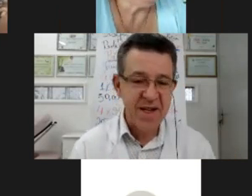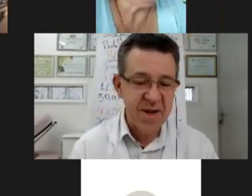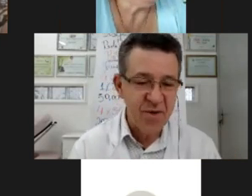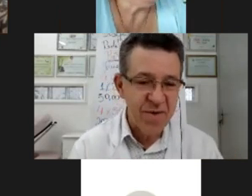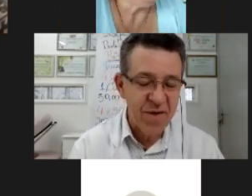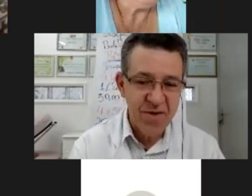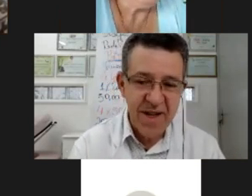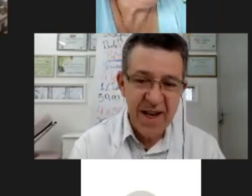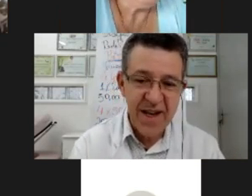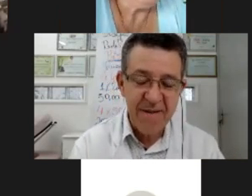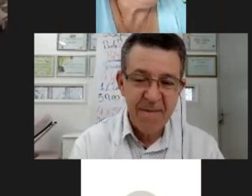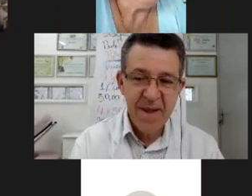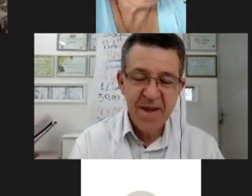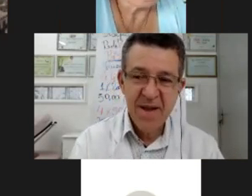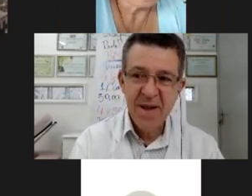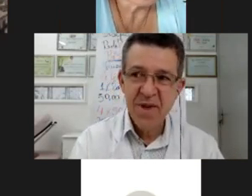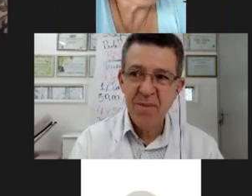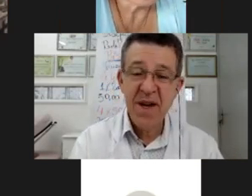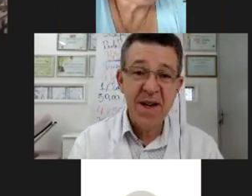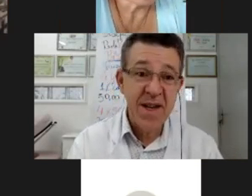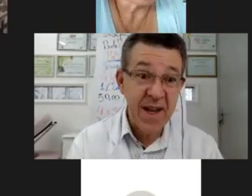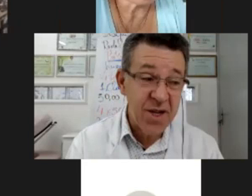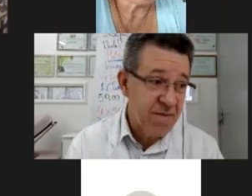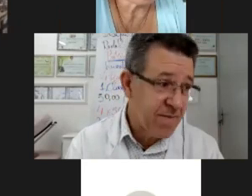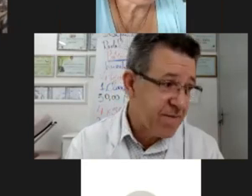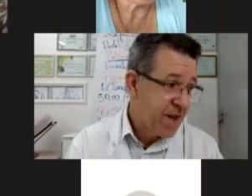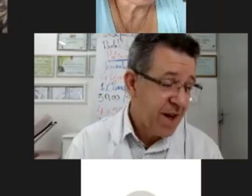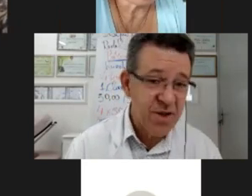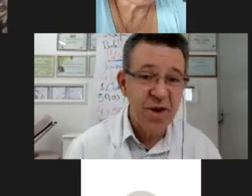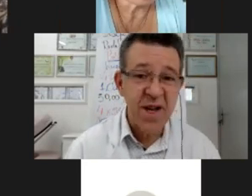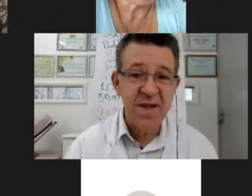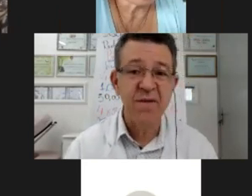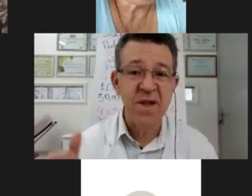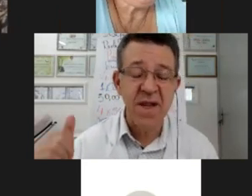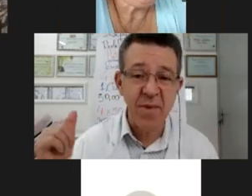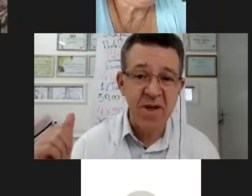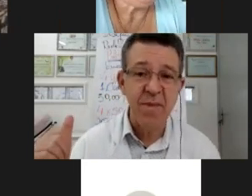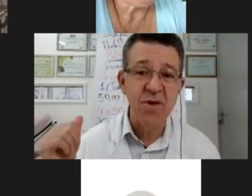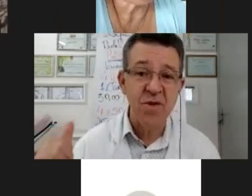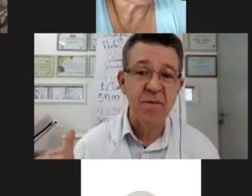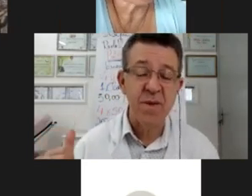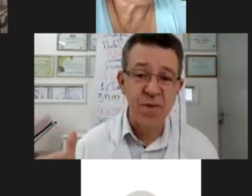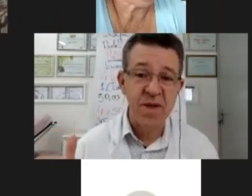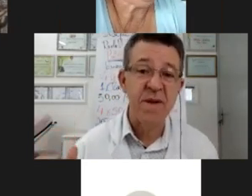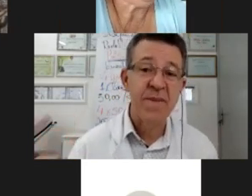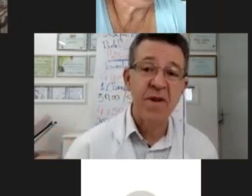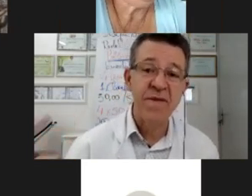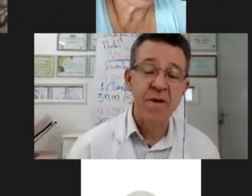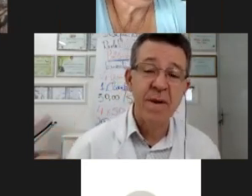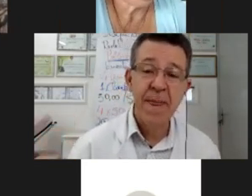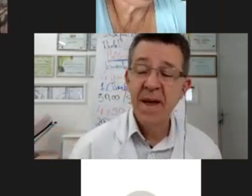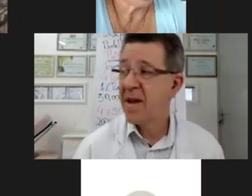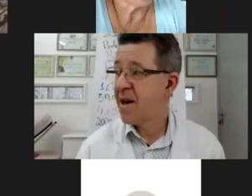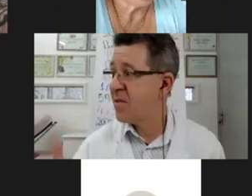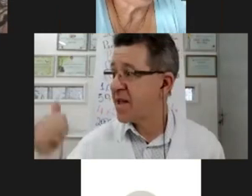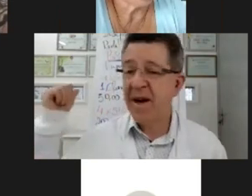minha cliente mandou a foto dela, né? Porque a minha cliente. A história é assim, vocês sabem que eu trabalho junto com a minha esposa, com a